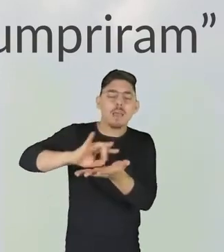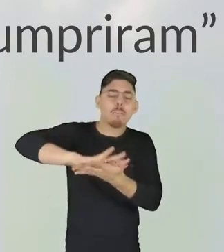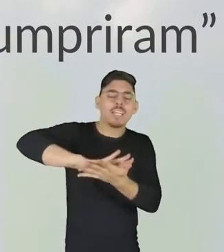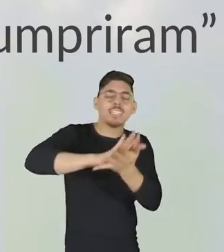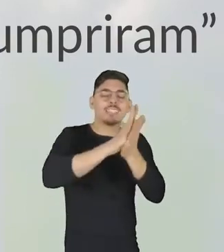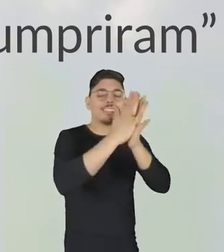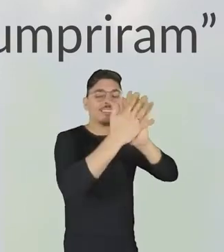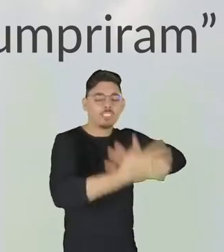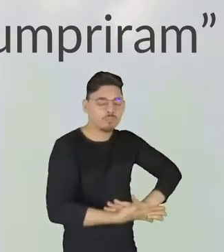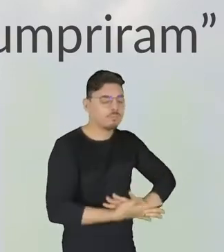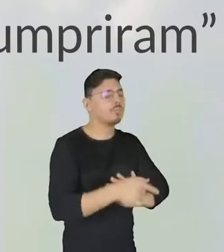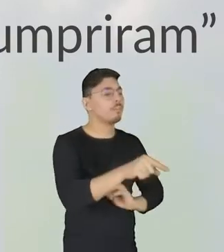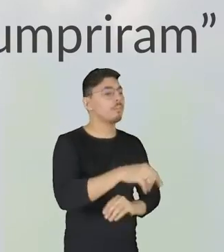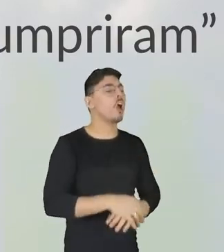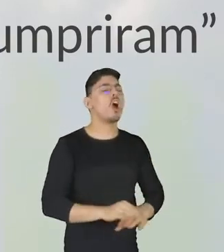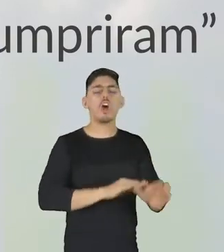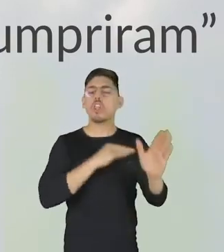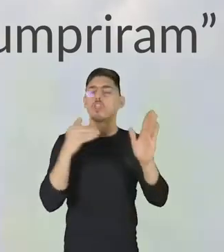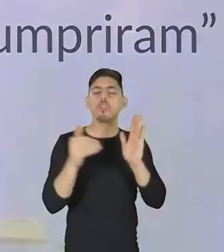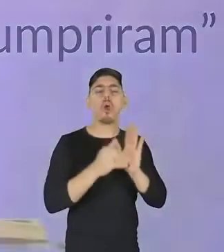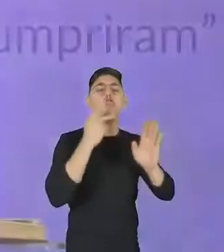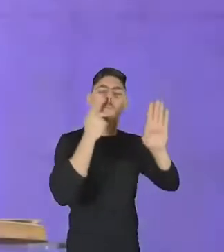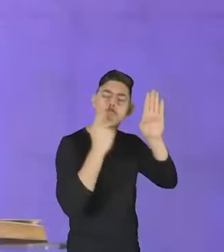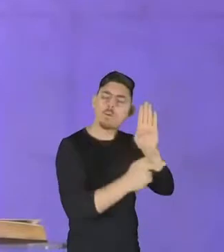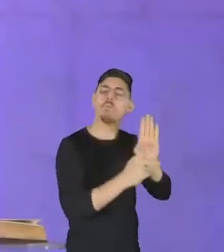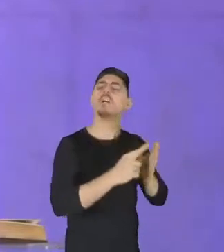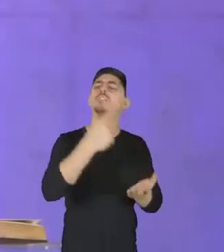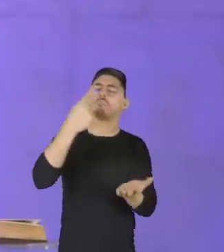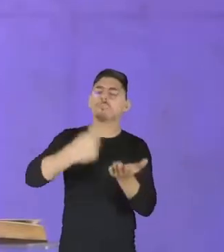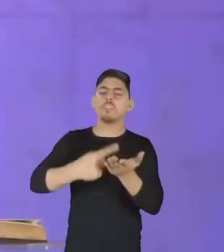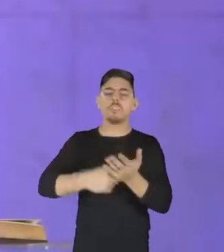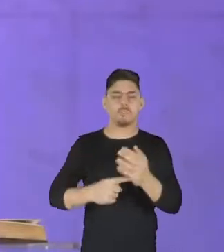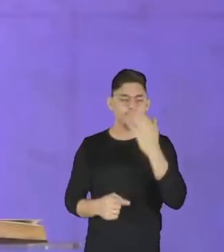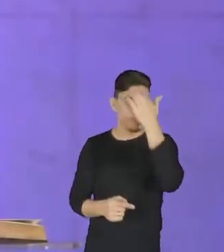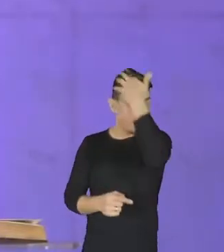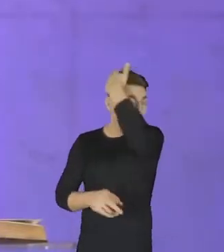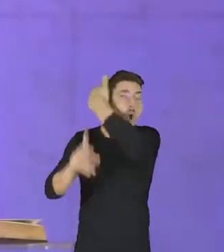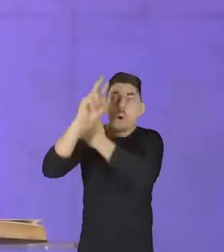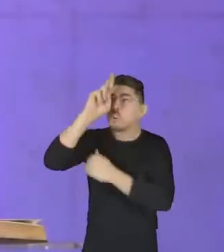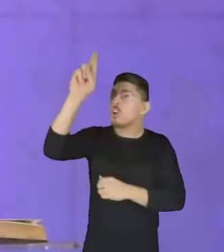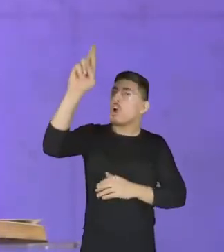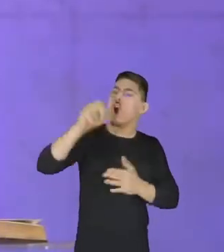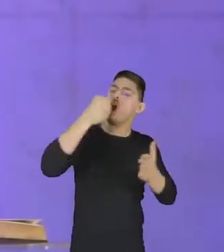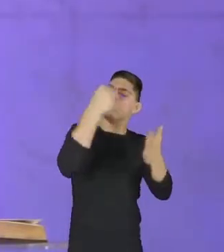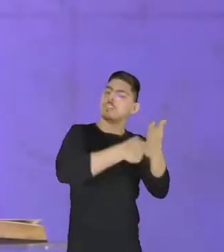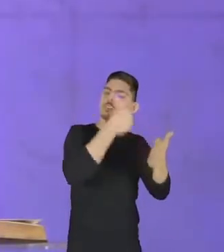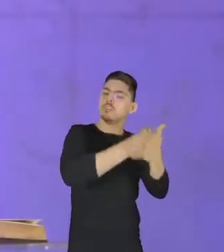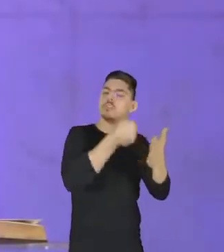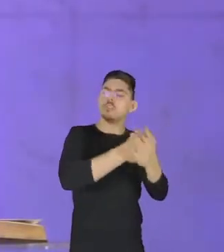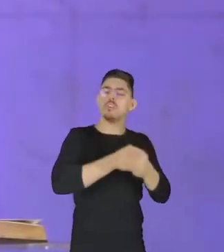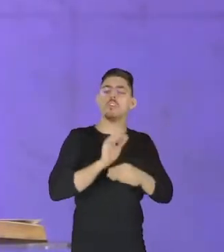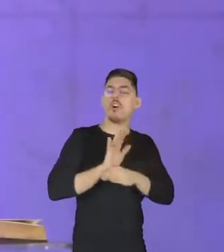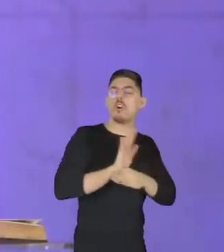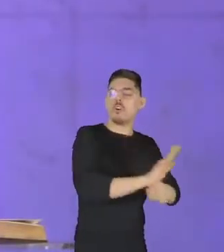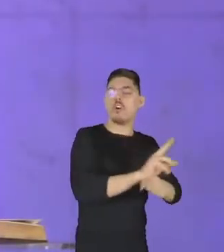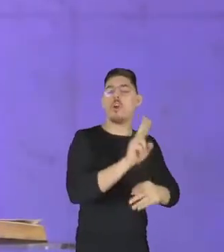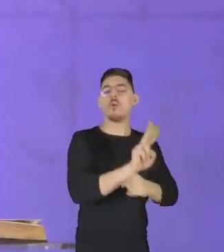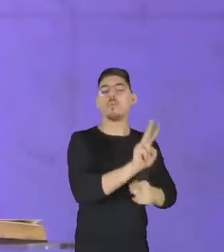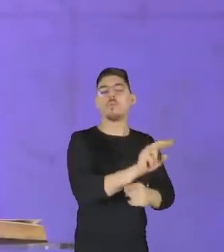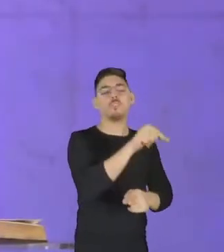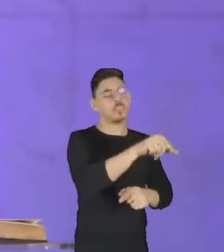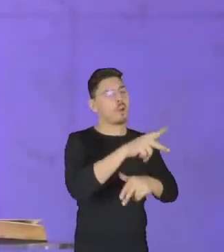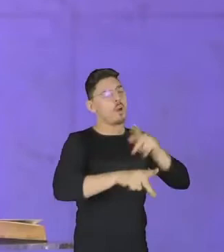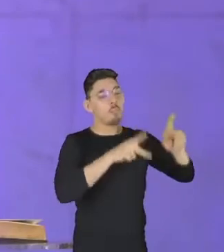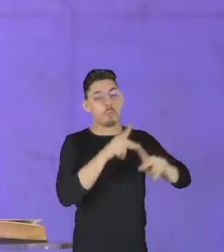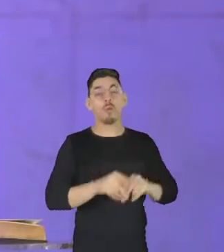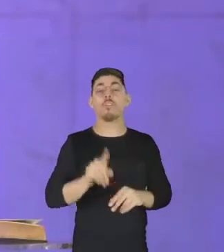as promessas se cumpriram. O Senhor lutou em favor do seu povo. O Senhor inaugurou um novo